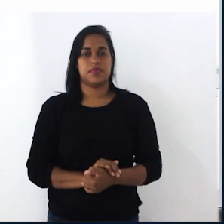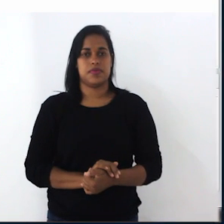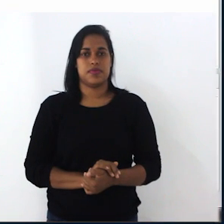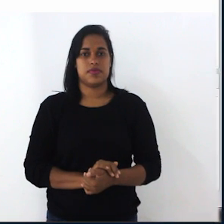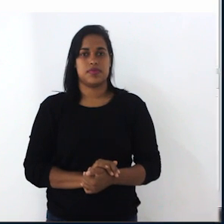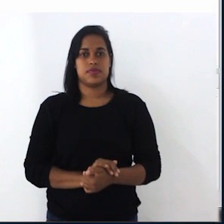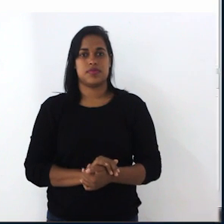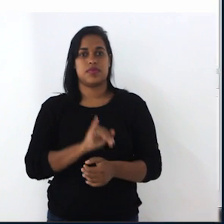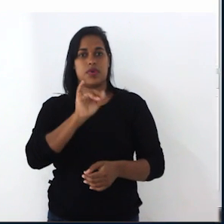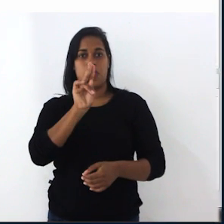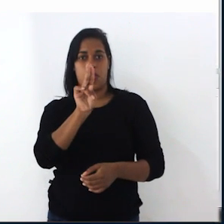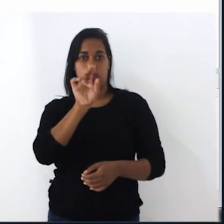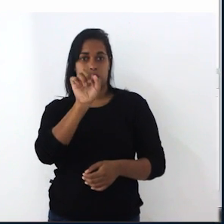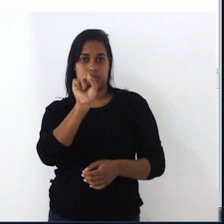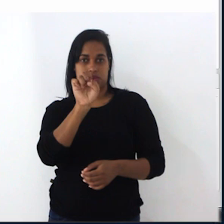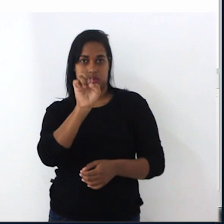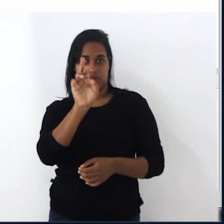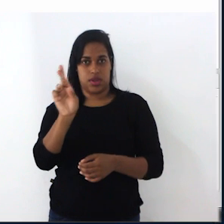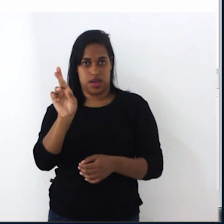user,